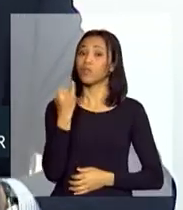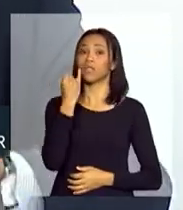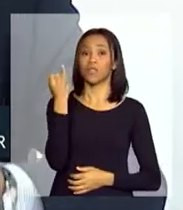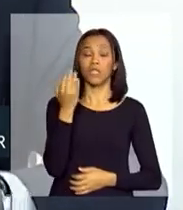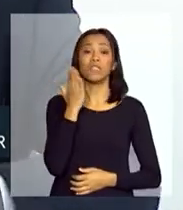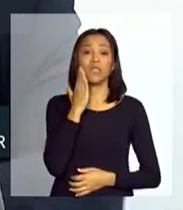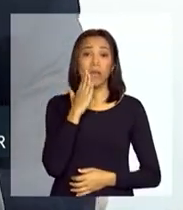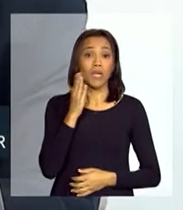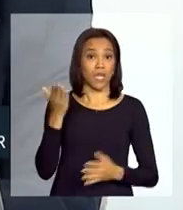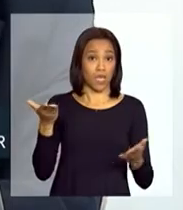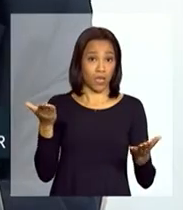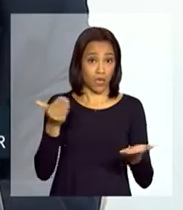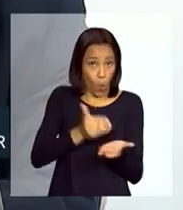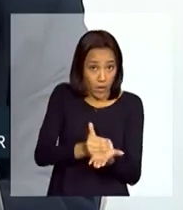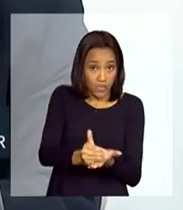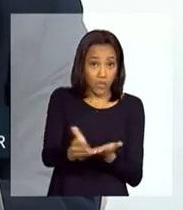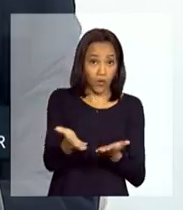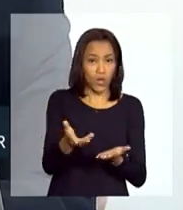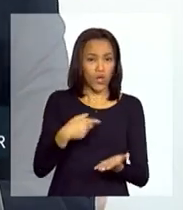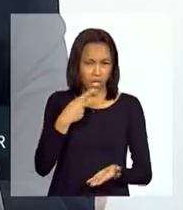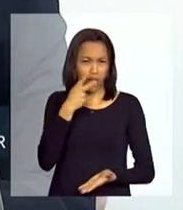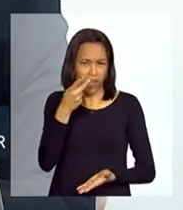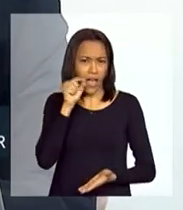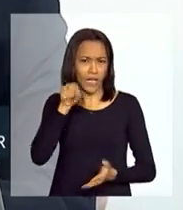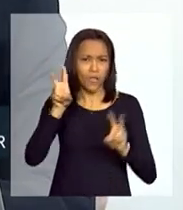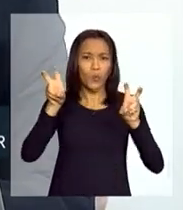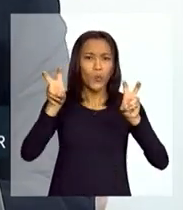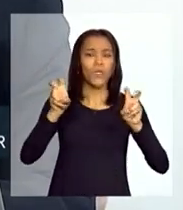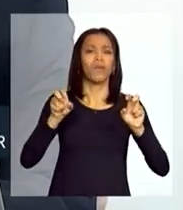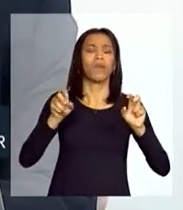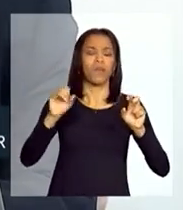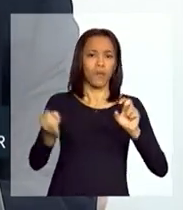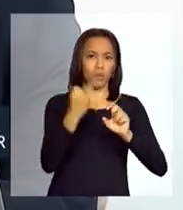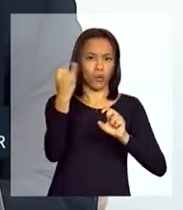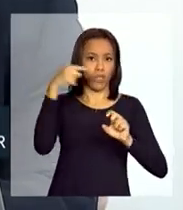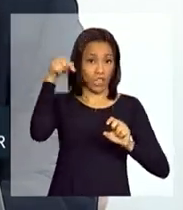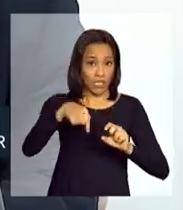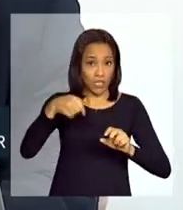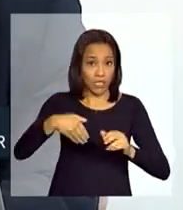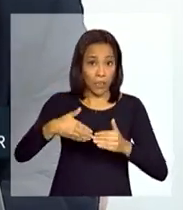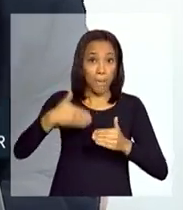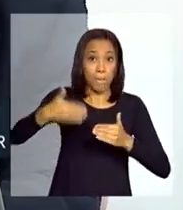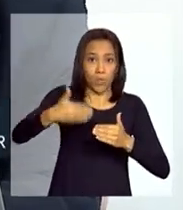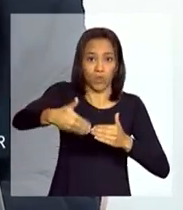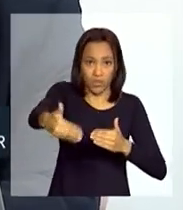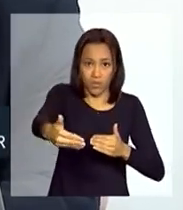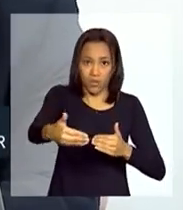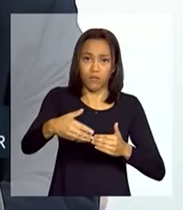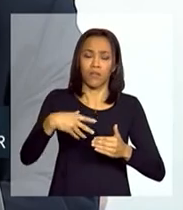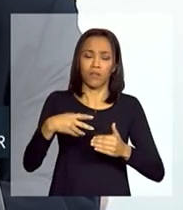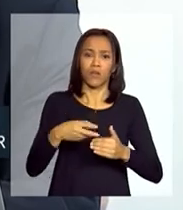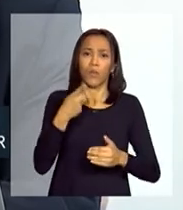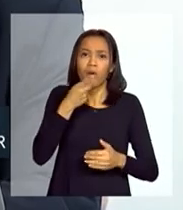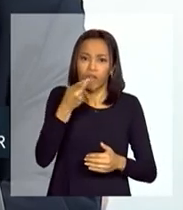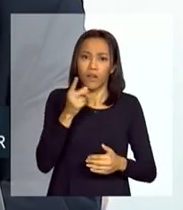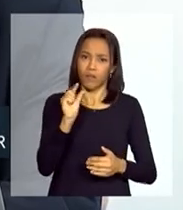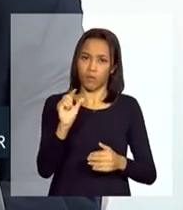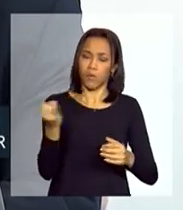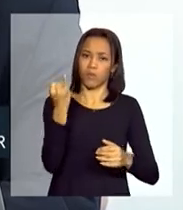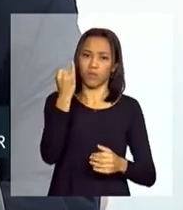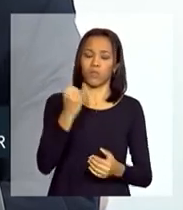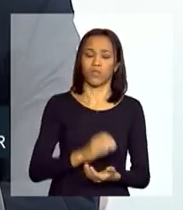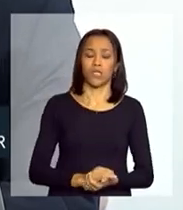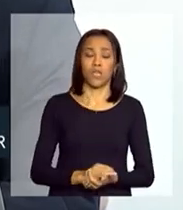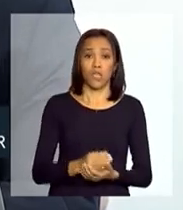ele sabe que a partir de agora eu queria fazer um comentário aqui que é muito importante nesse processo é um comentário muito importante dado